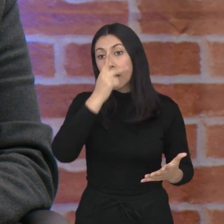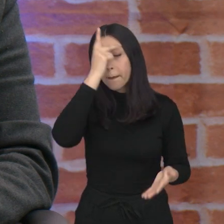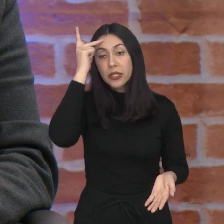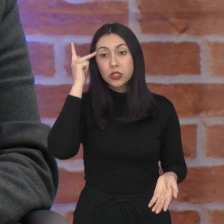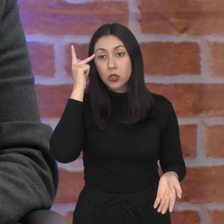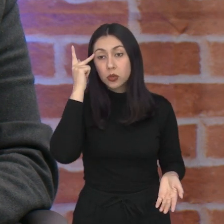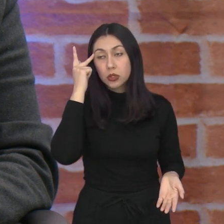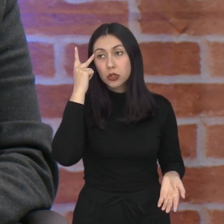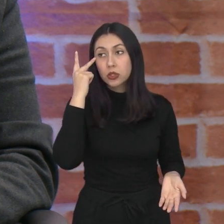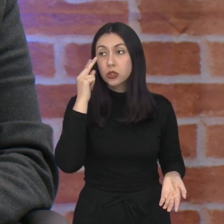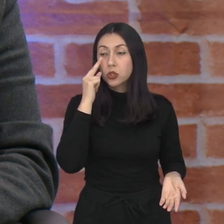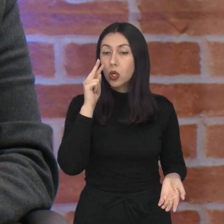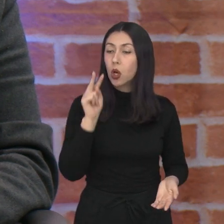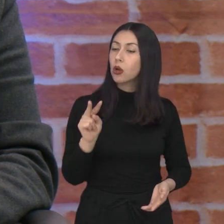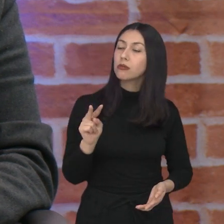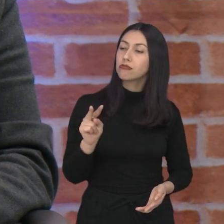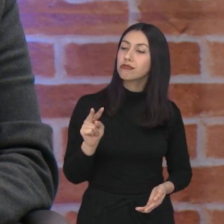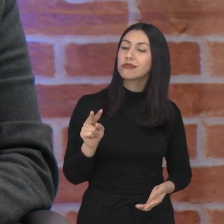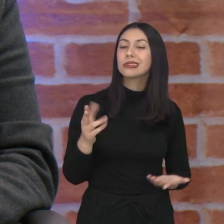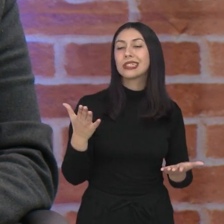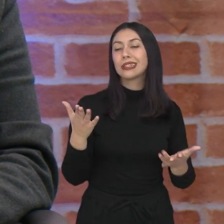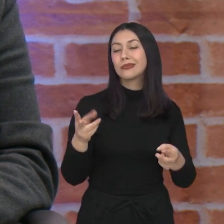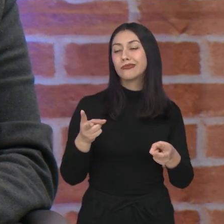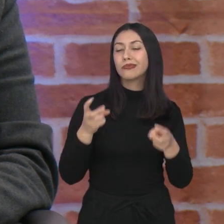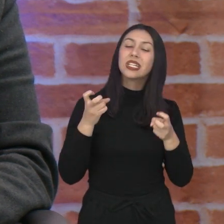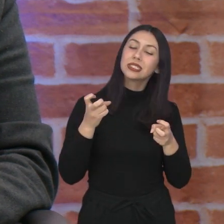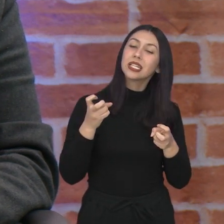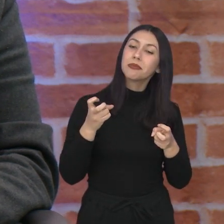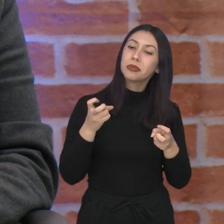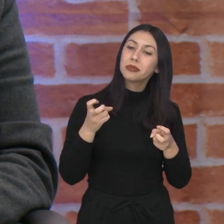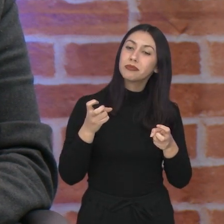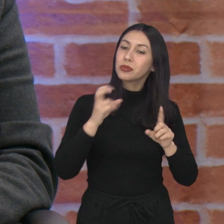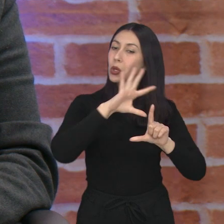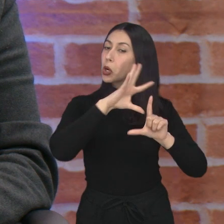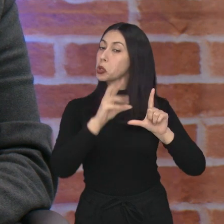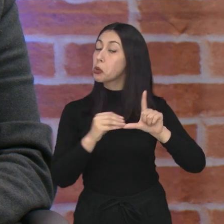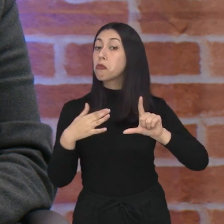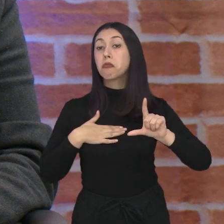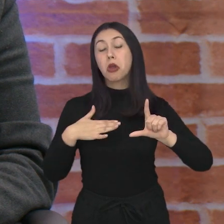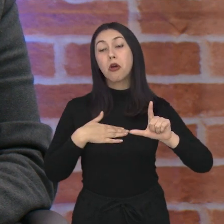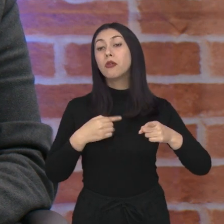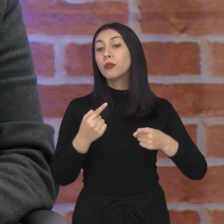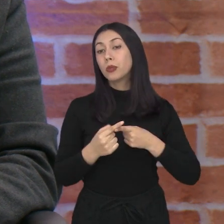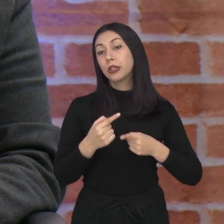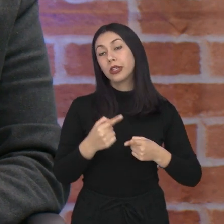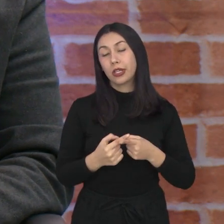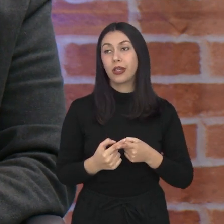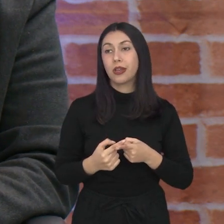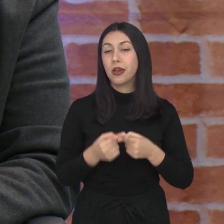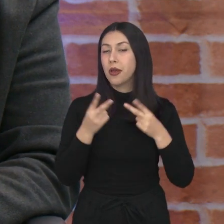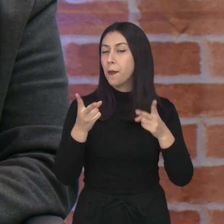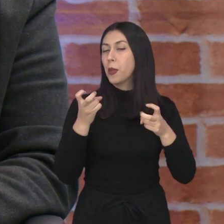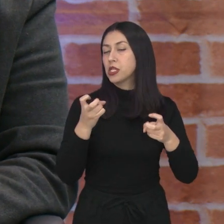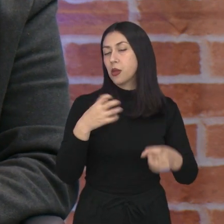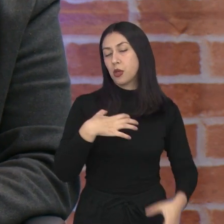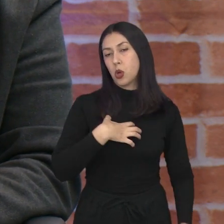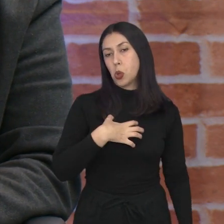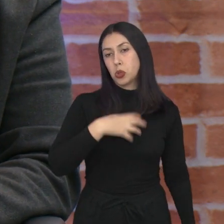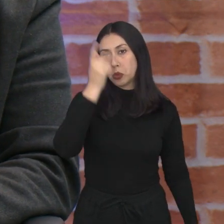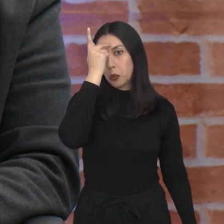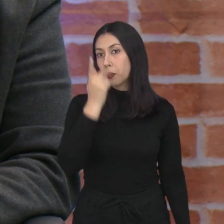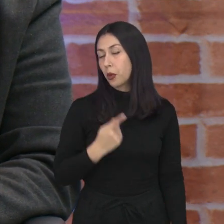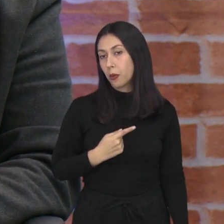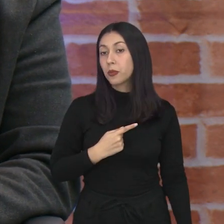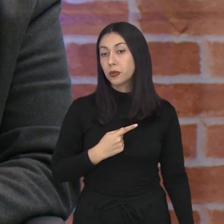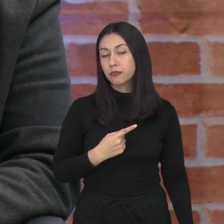as pessoas meio que sabem mais ou menos que sou eu, porque eu tenho uma forma meio específicas